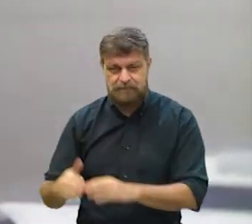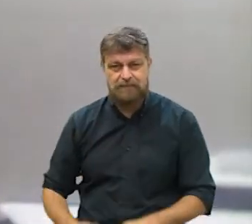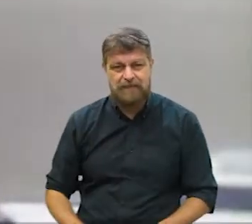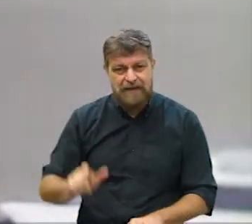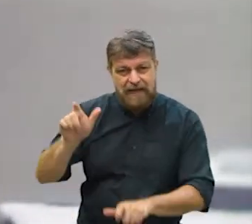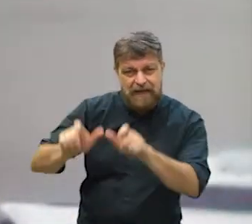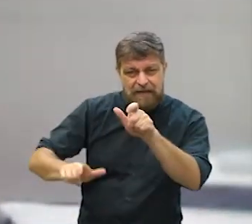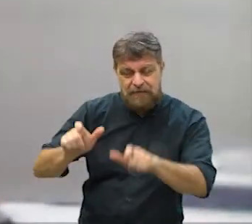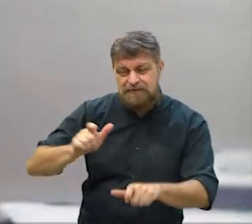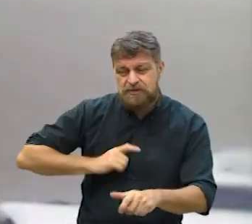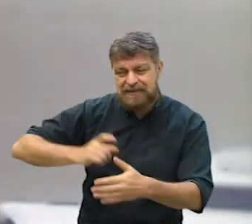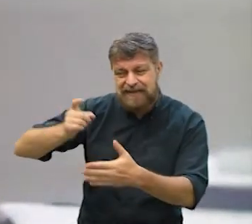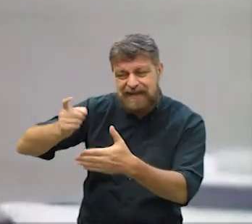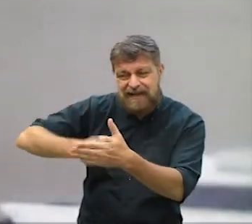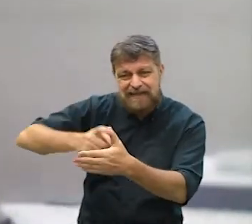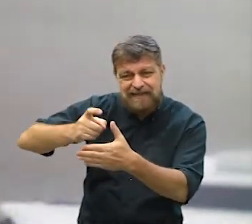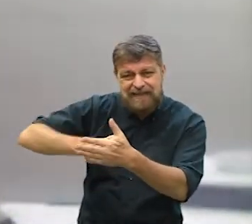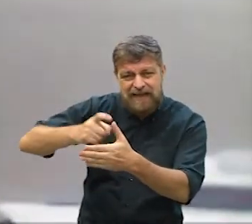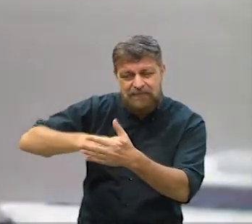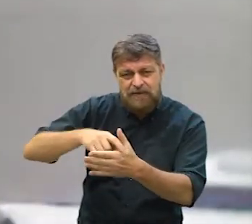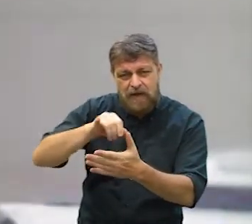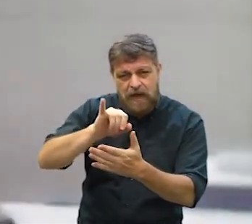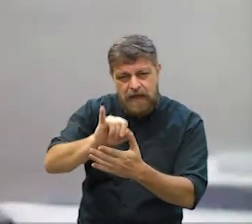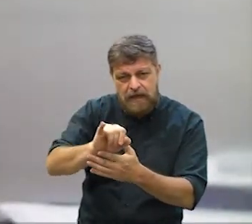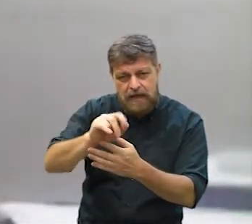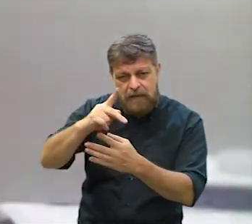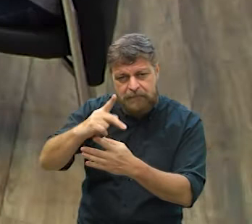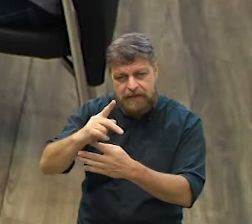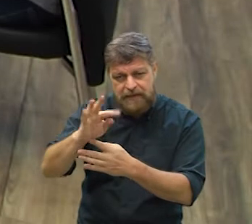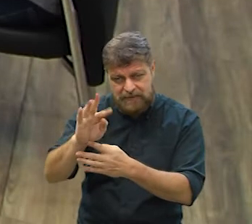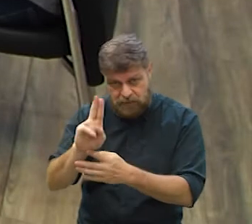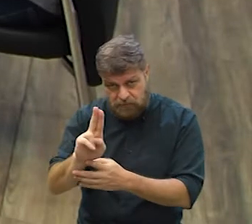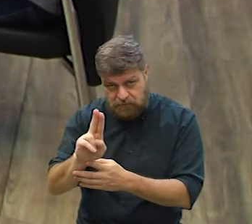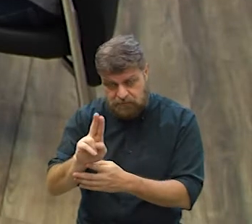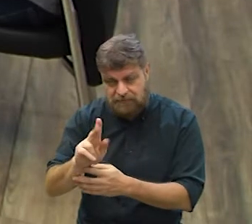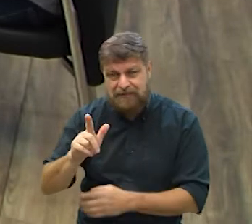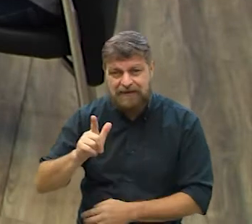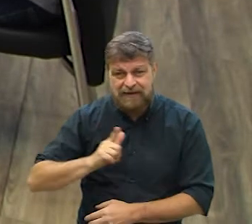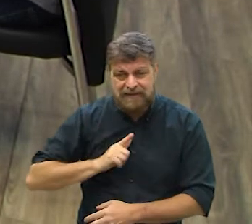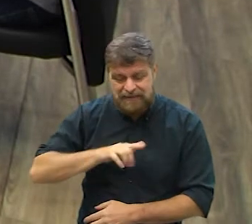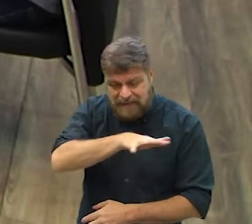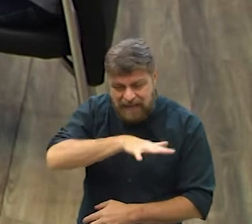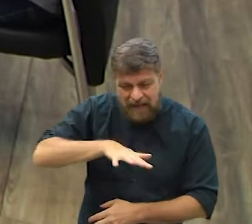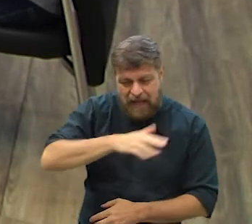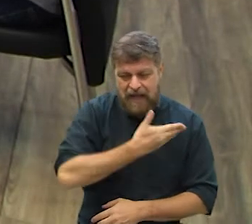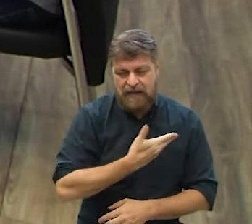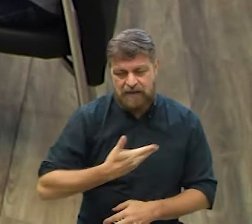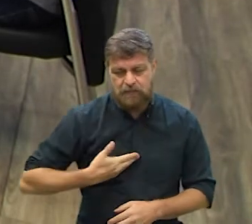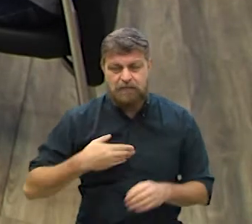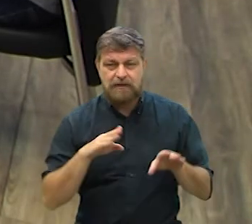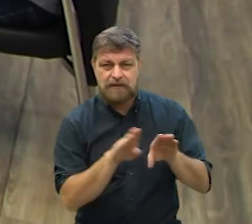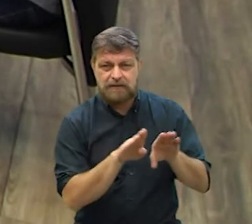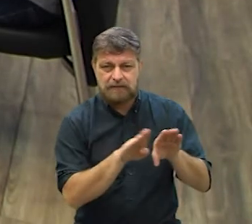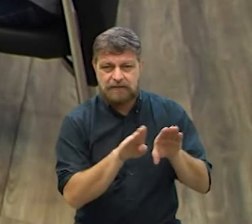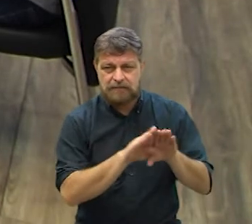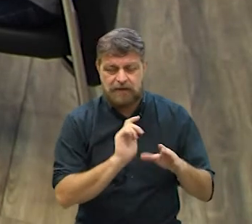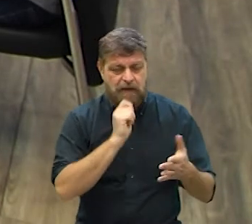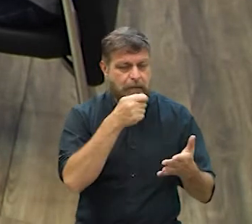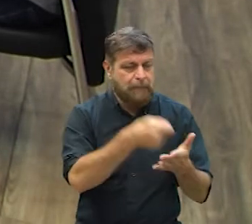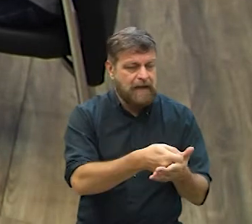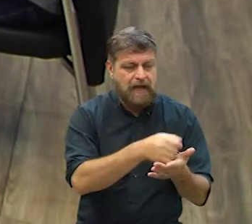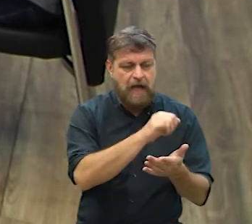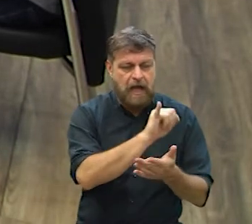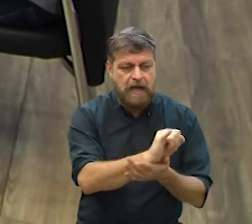devendo o IPTU dos terrenos, né? Tem áreas públicas também, não pagaram